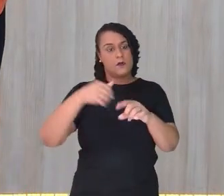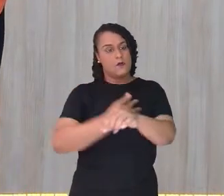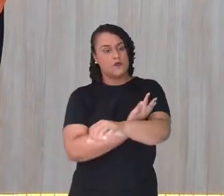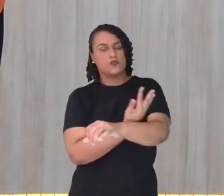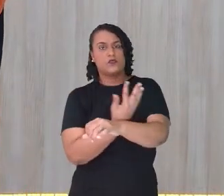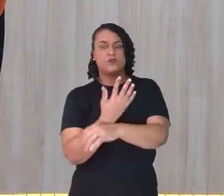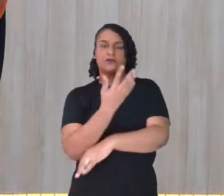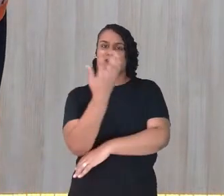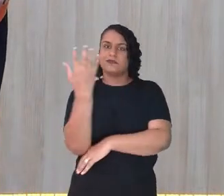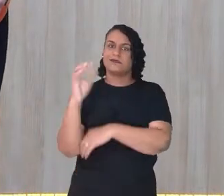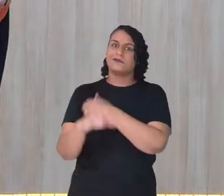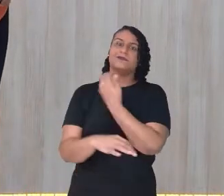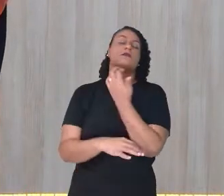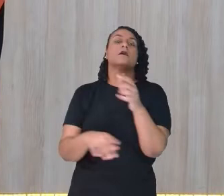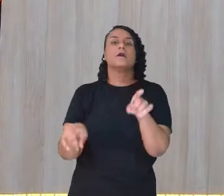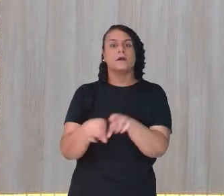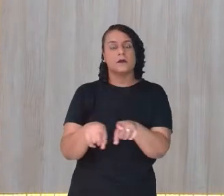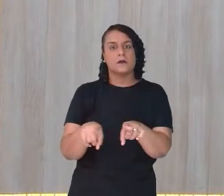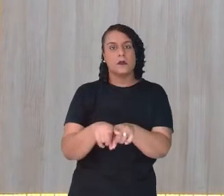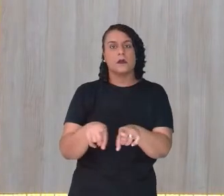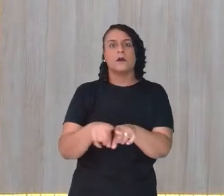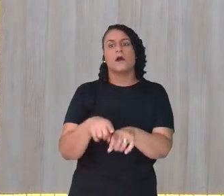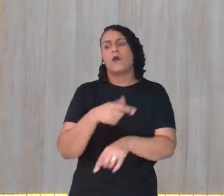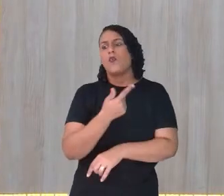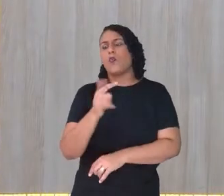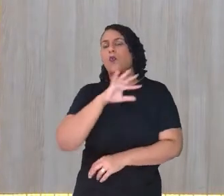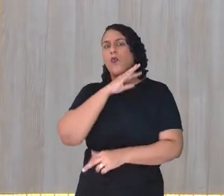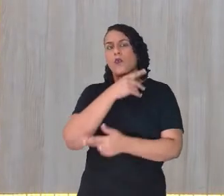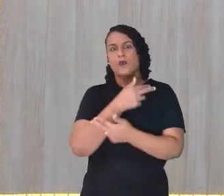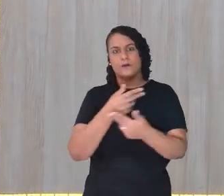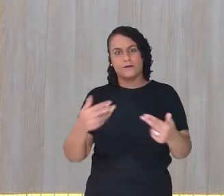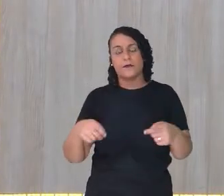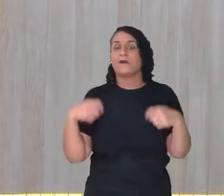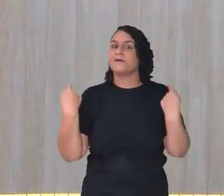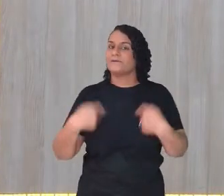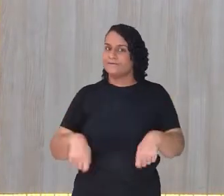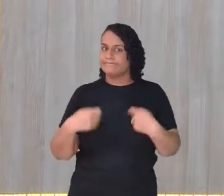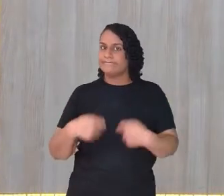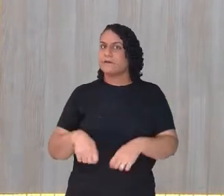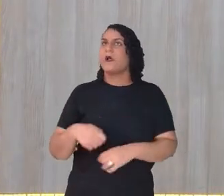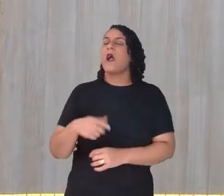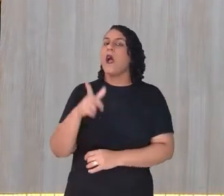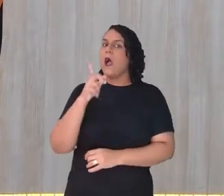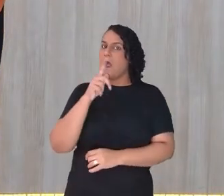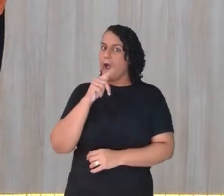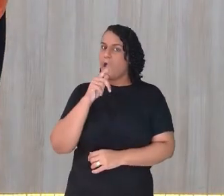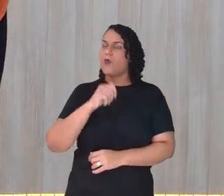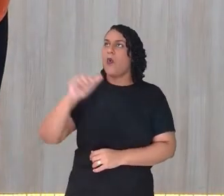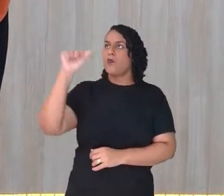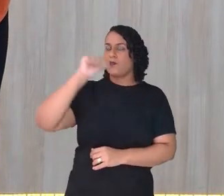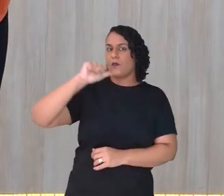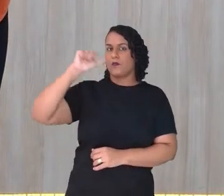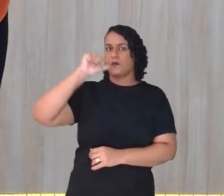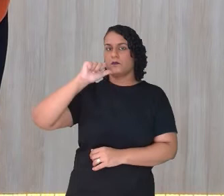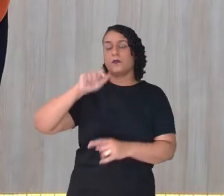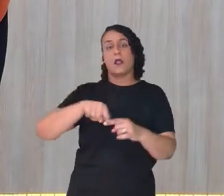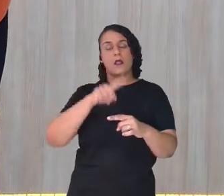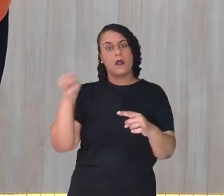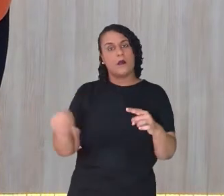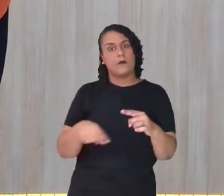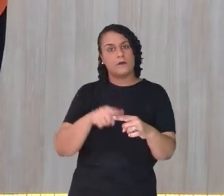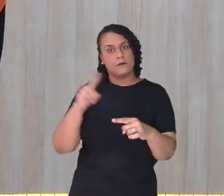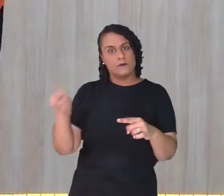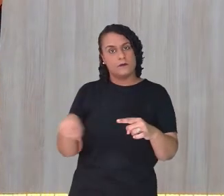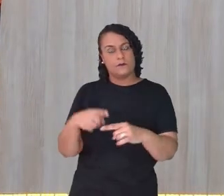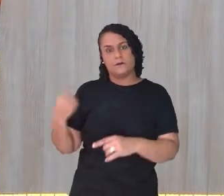para melhor produção agrícola, os outros animais também que precisam dessa água. Então, esse ciclo é muito importante. E